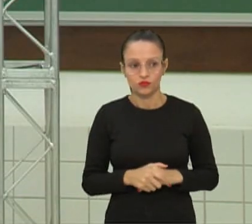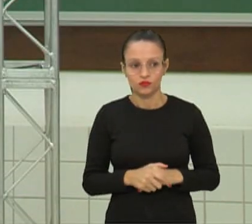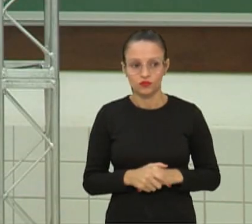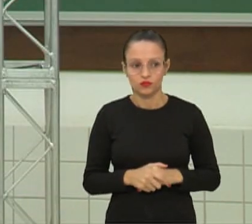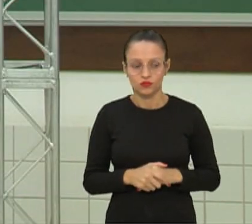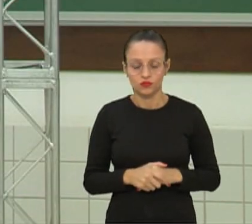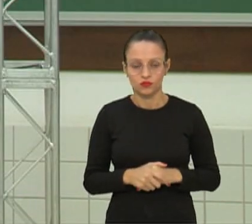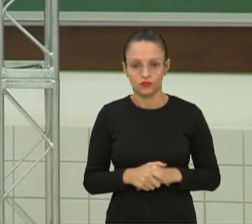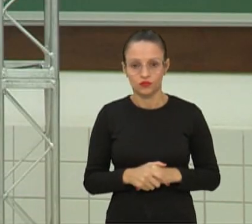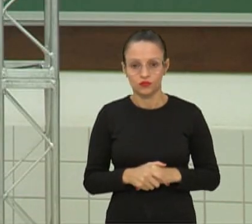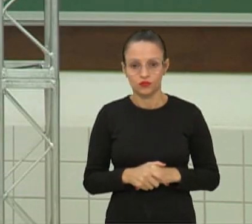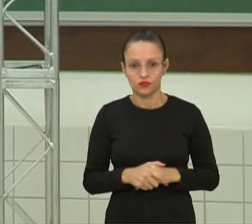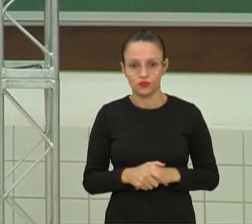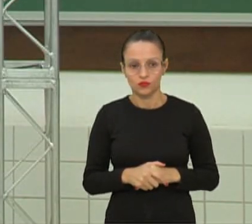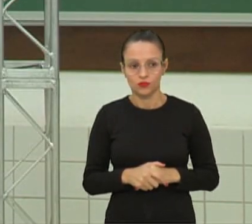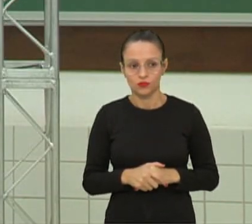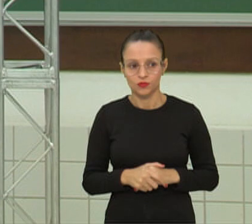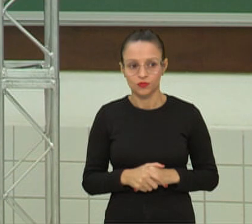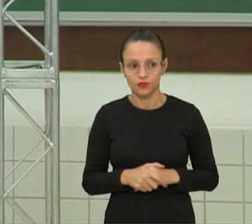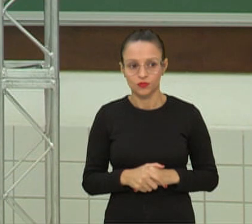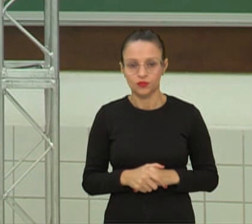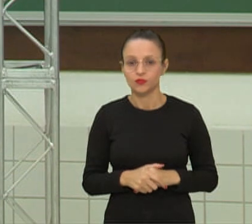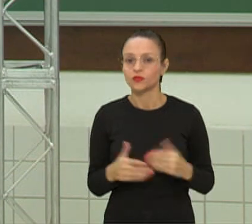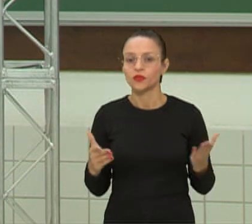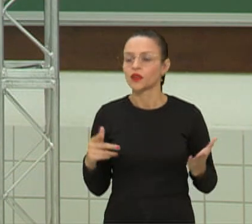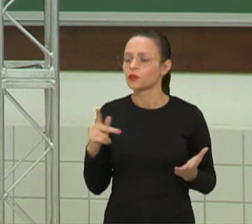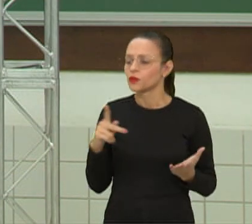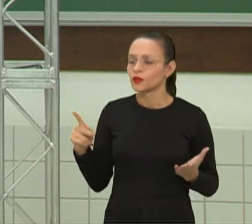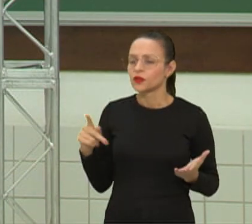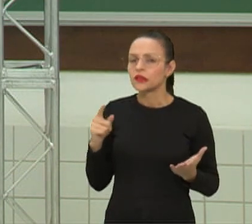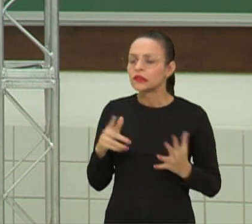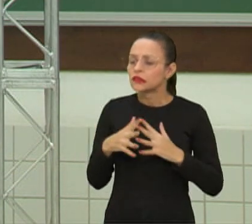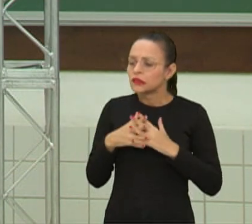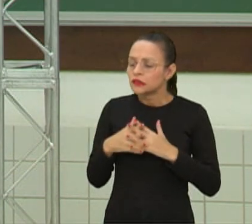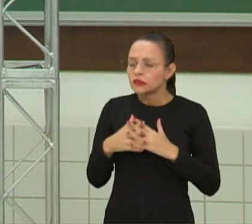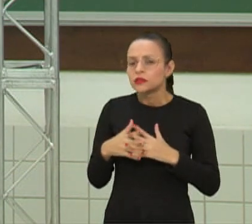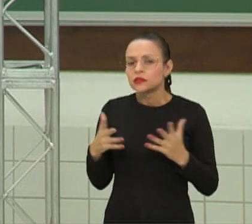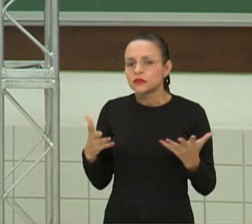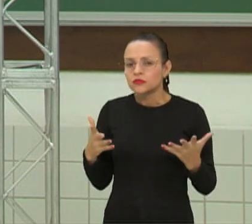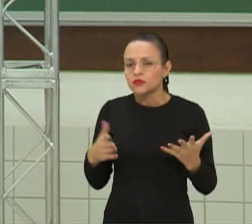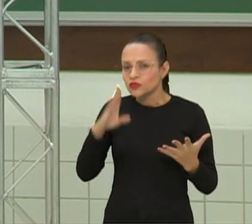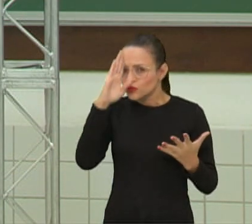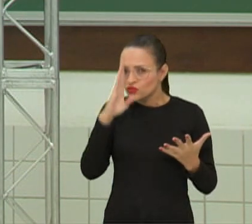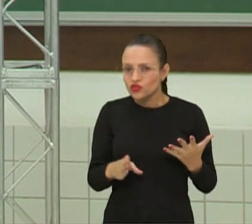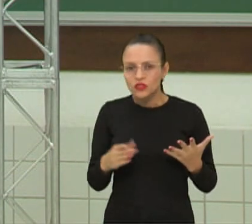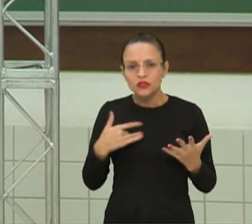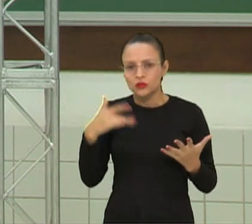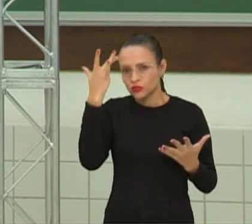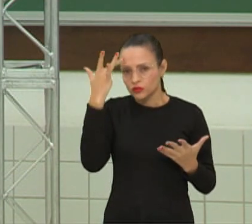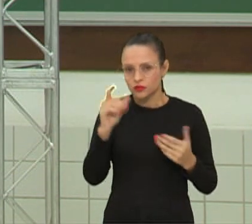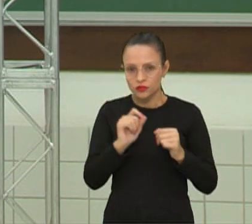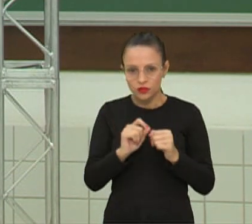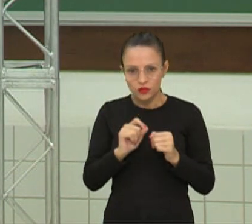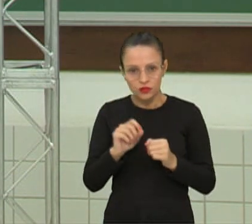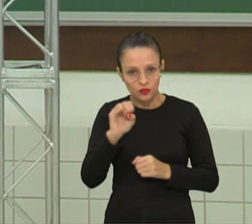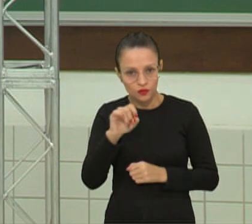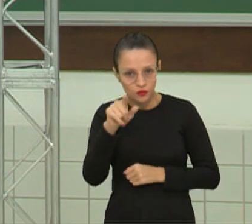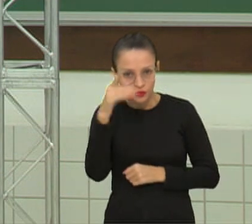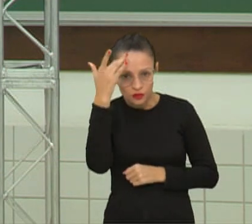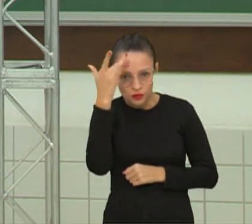456 dividido por 8. Ah, professor, essa é a parte que me complica. Você faz a conta direto de cabeça e eu não sei fazer. Se você não